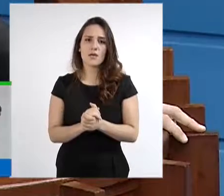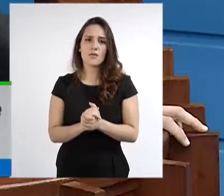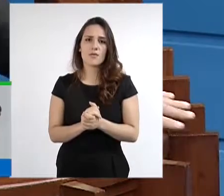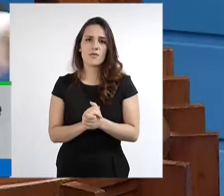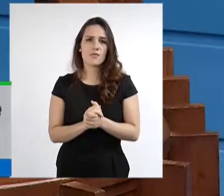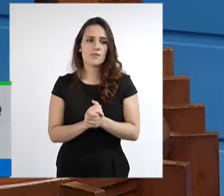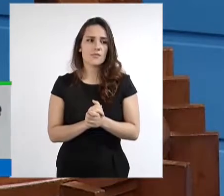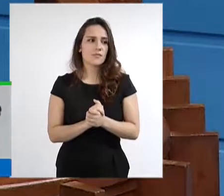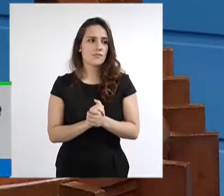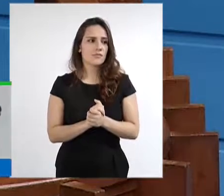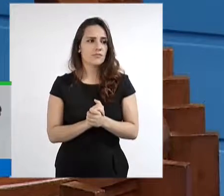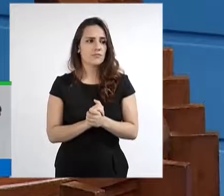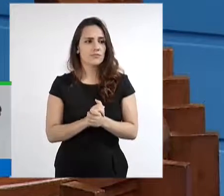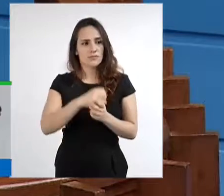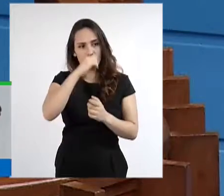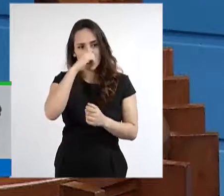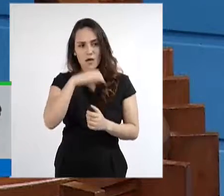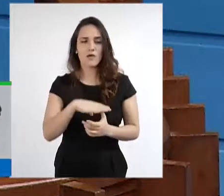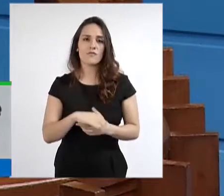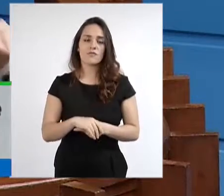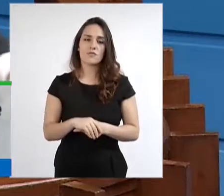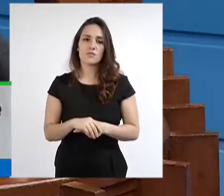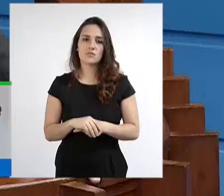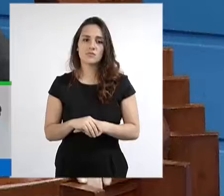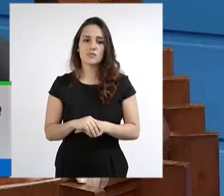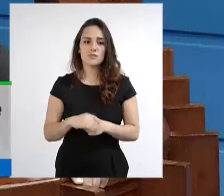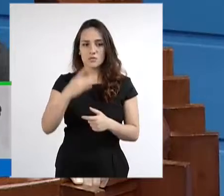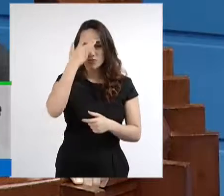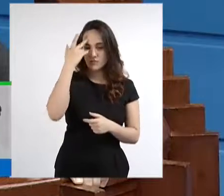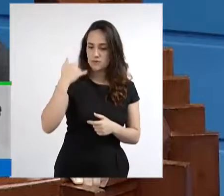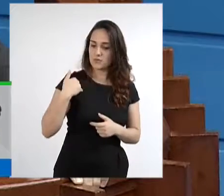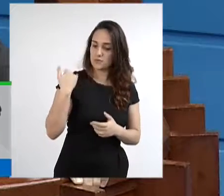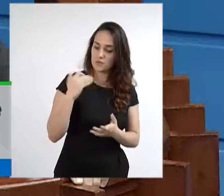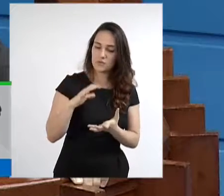contra a violência à pessoa idosa.